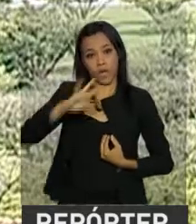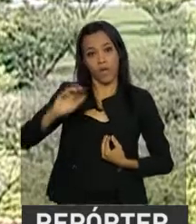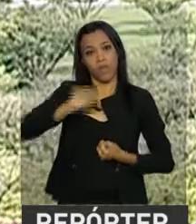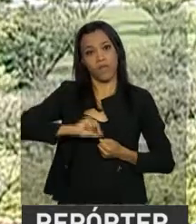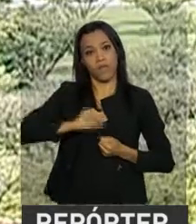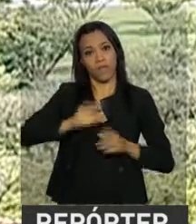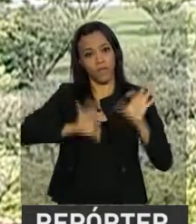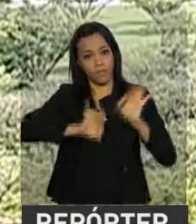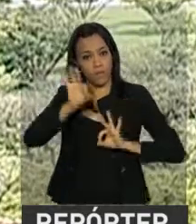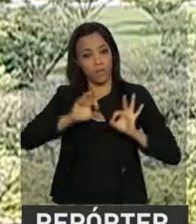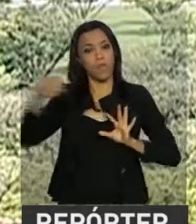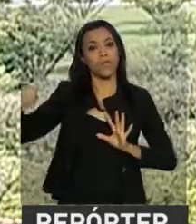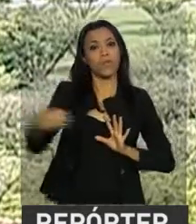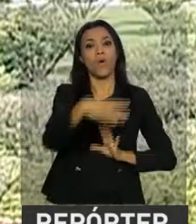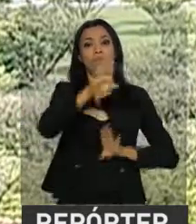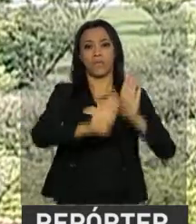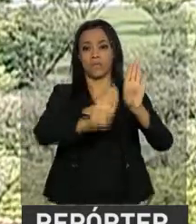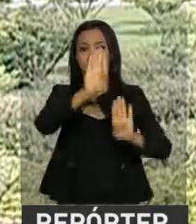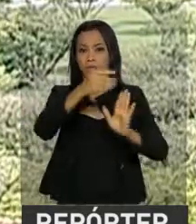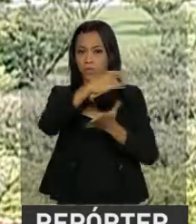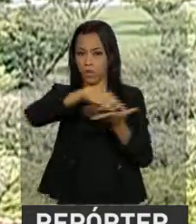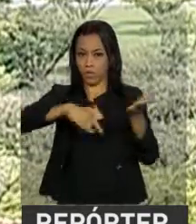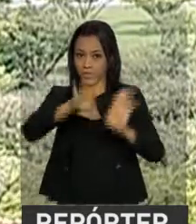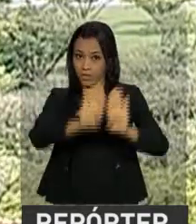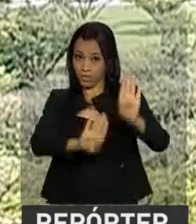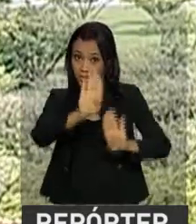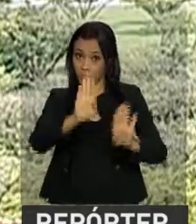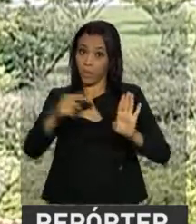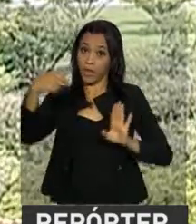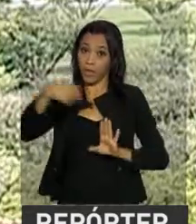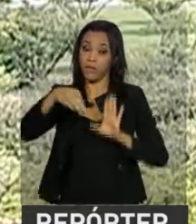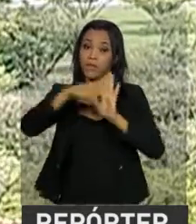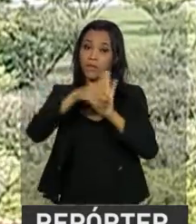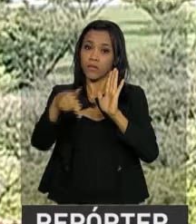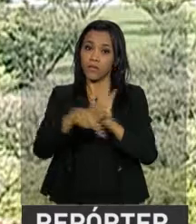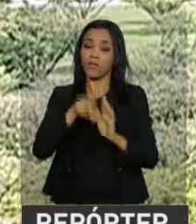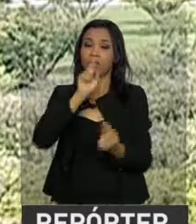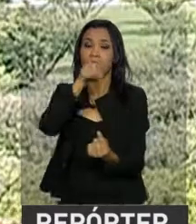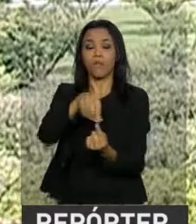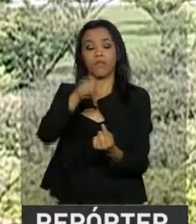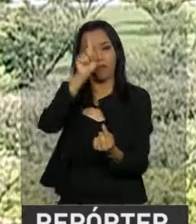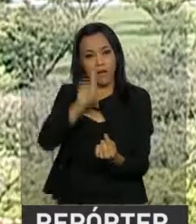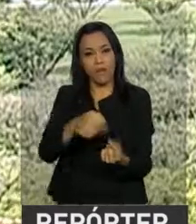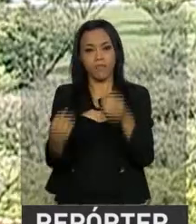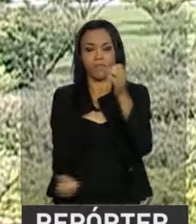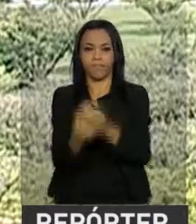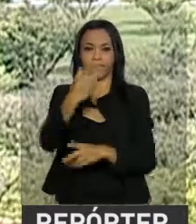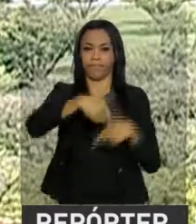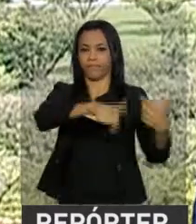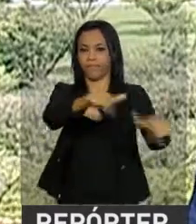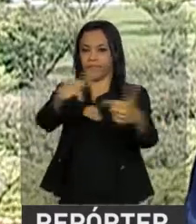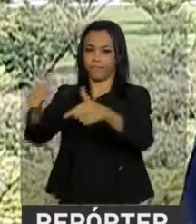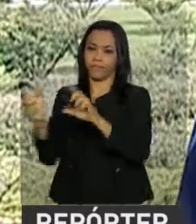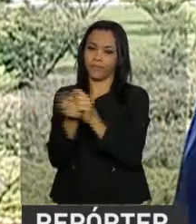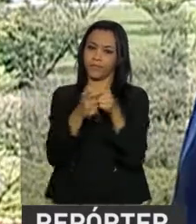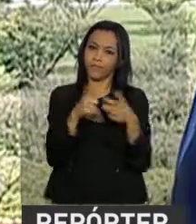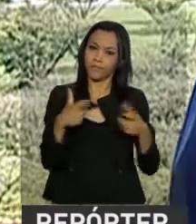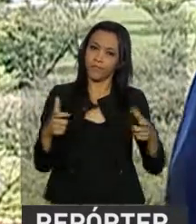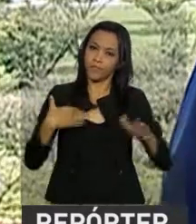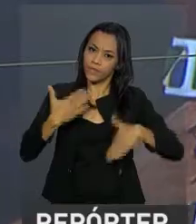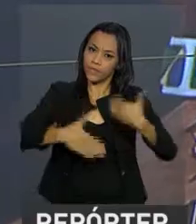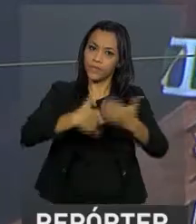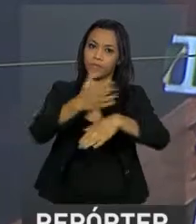O objetivo principal com essa medida provisória é gerar empregos e crescimento para o país.